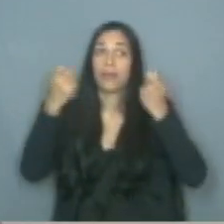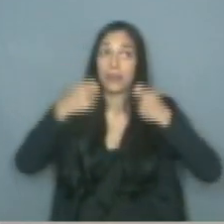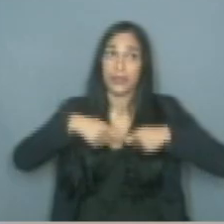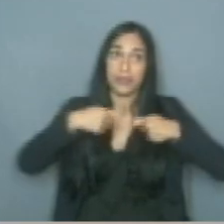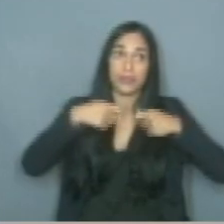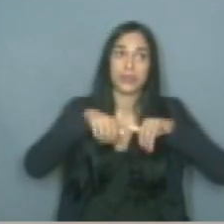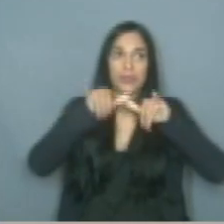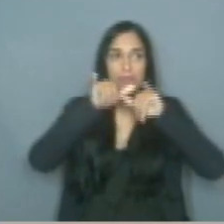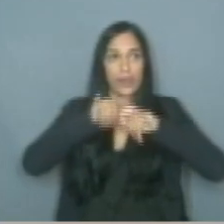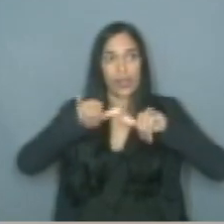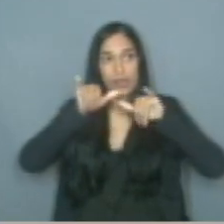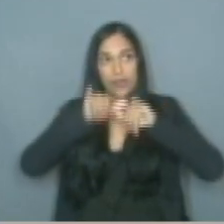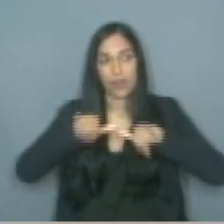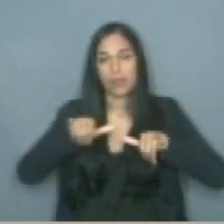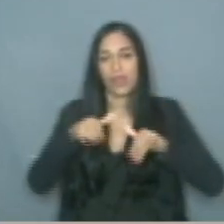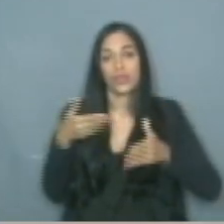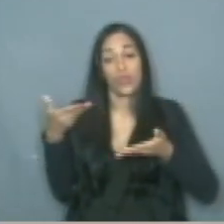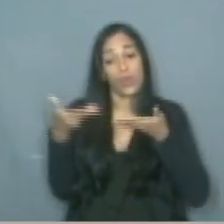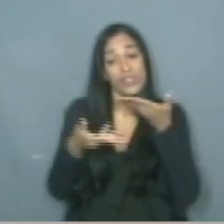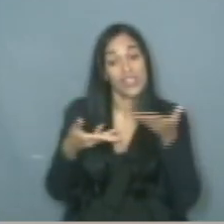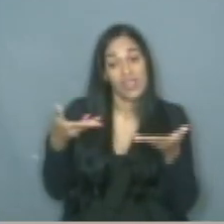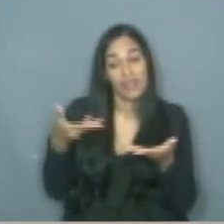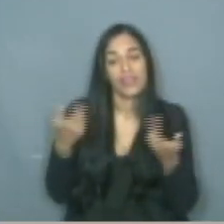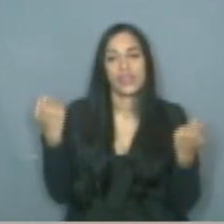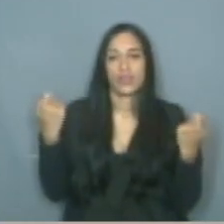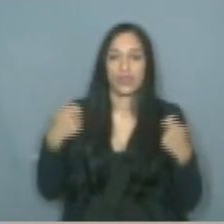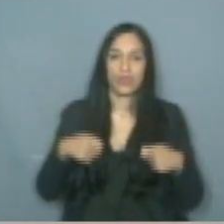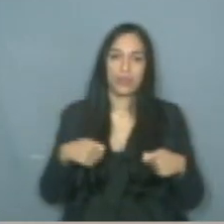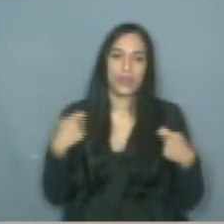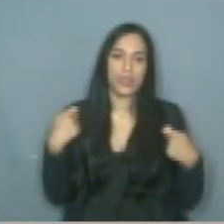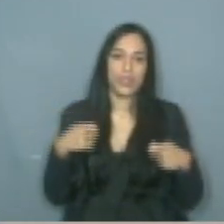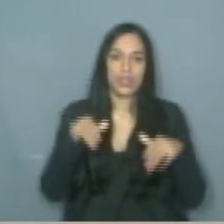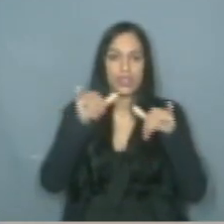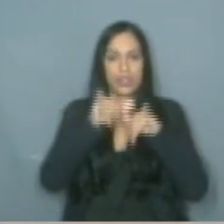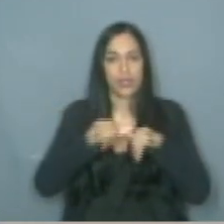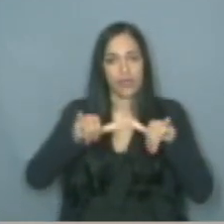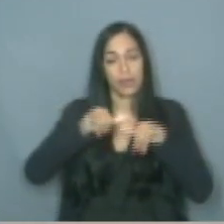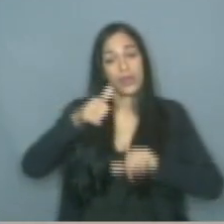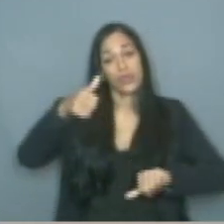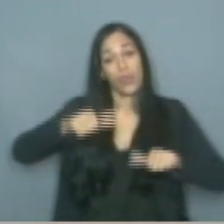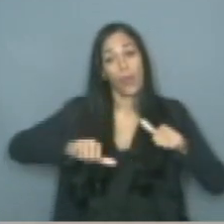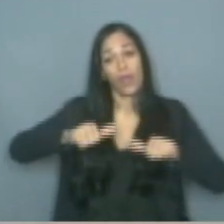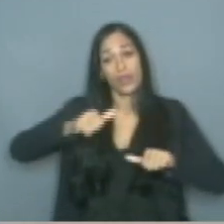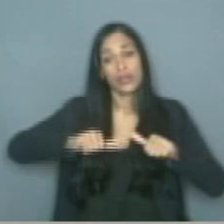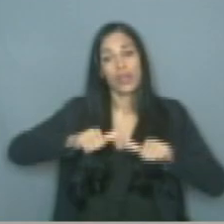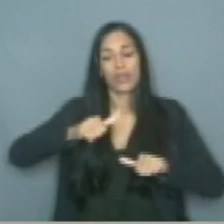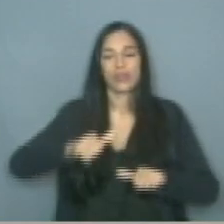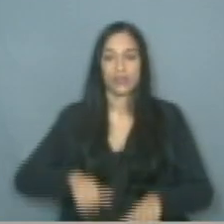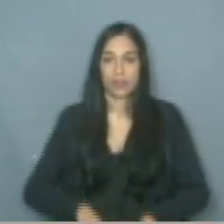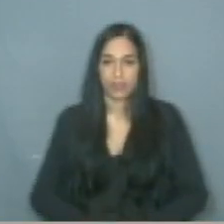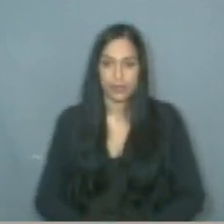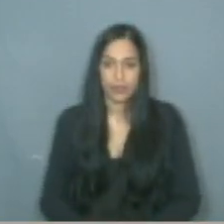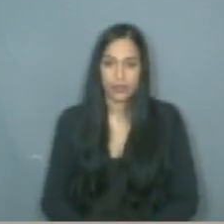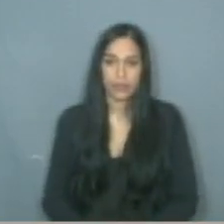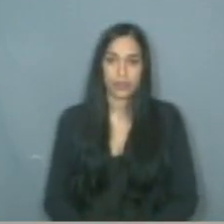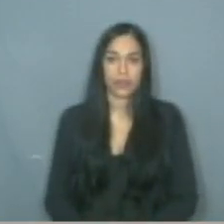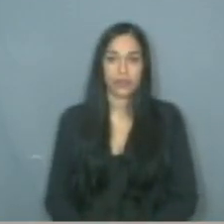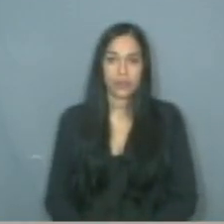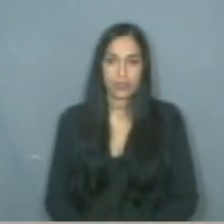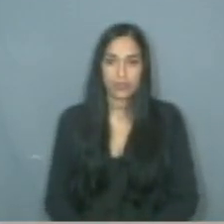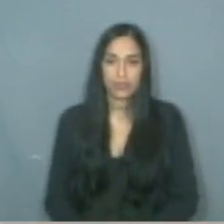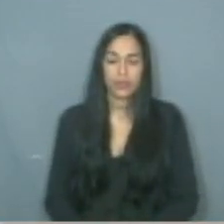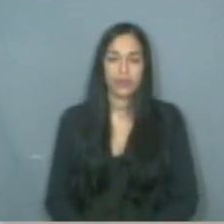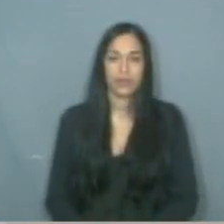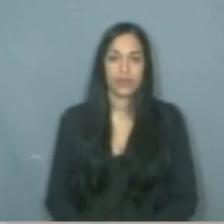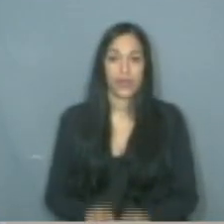informado. O serviço precisa ser prestado com qualidade. É